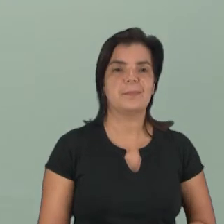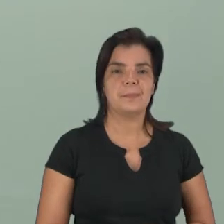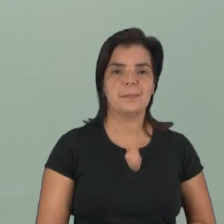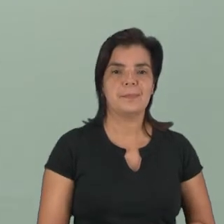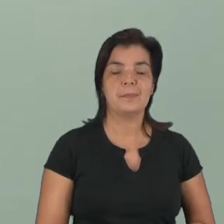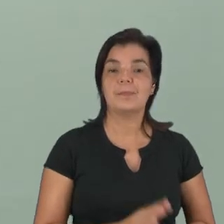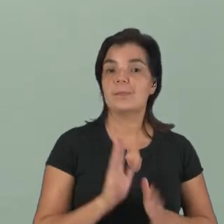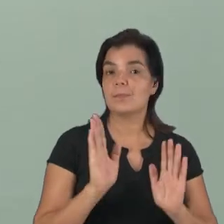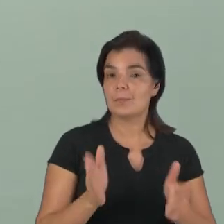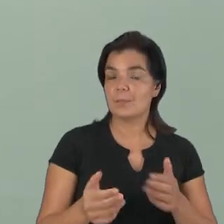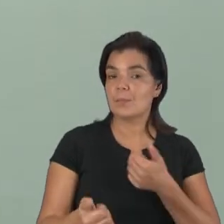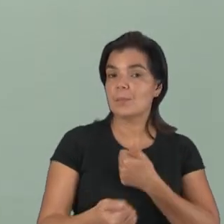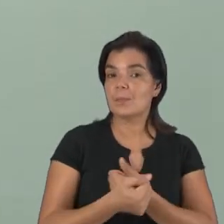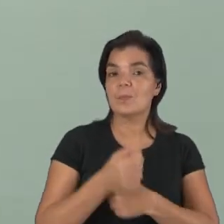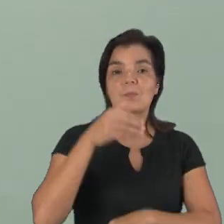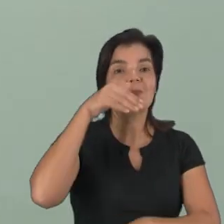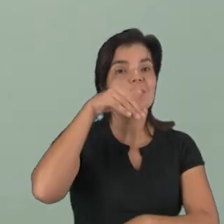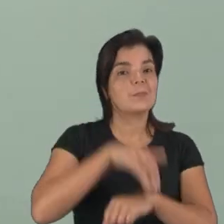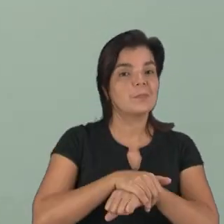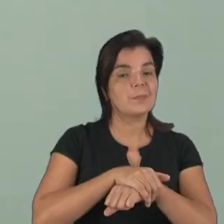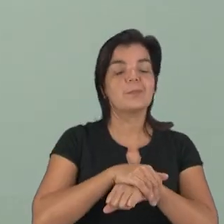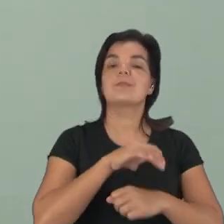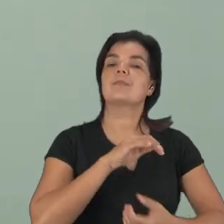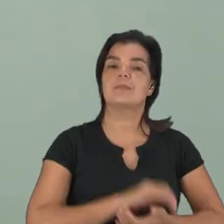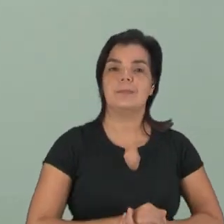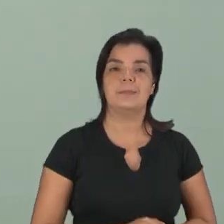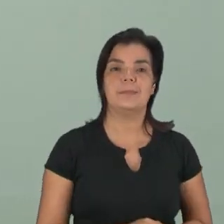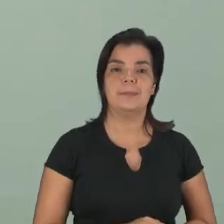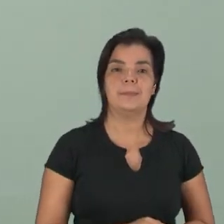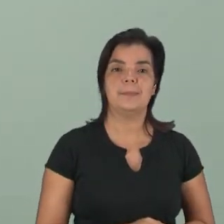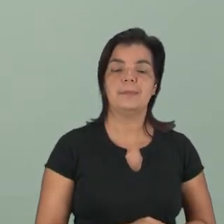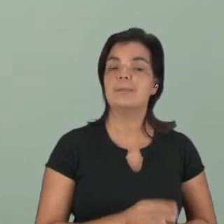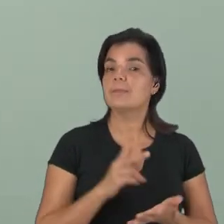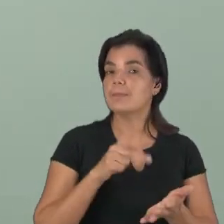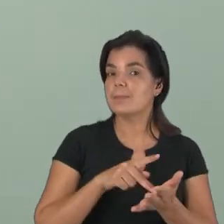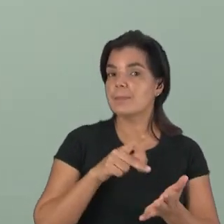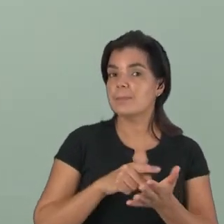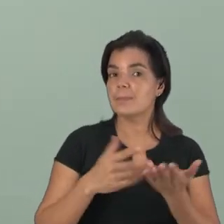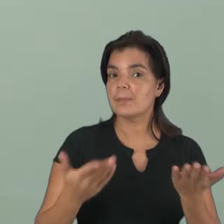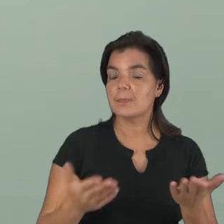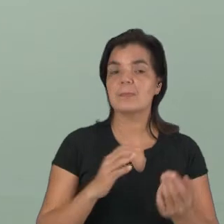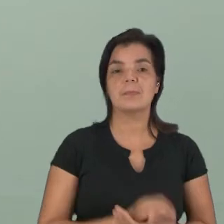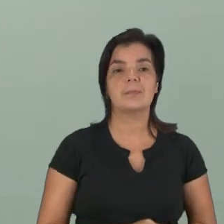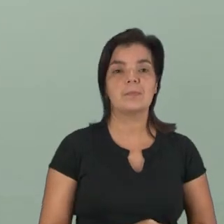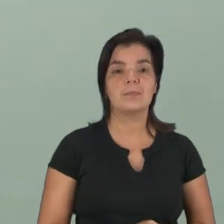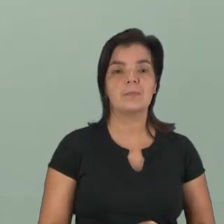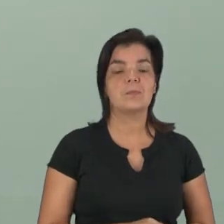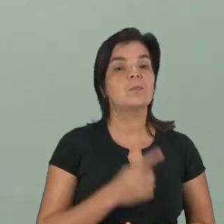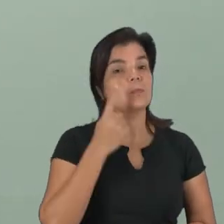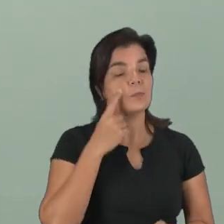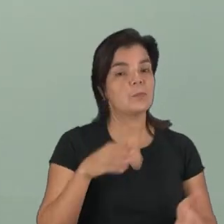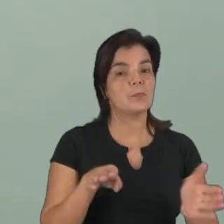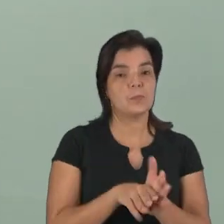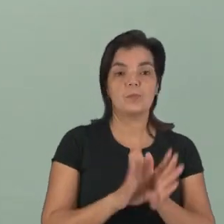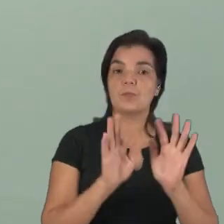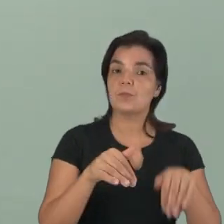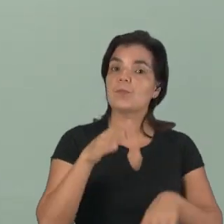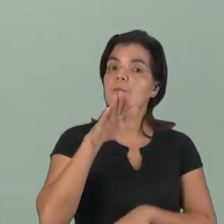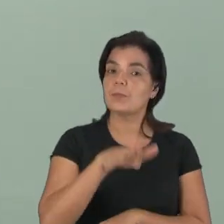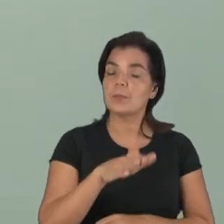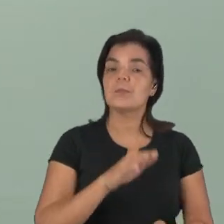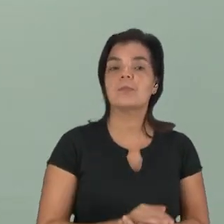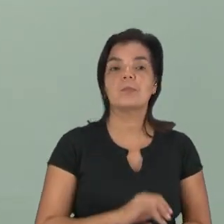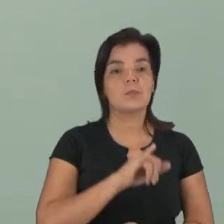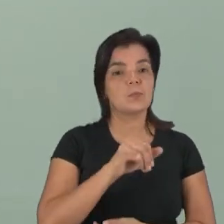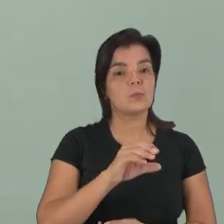já estava se aproximando o que então a noite isso mesmo então quando chegou no finalzinho da